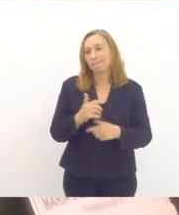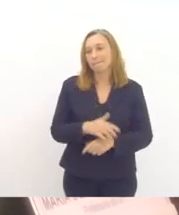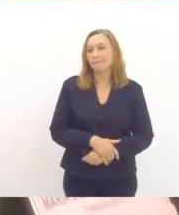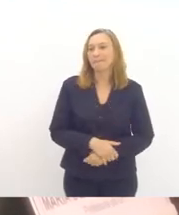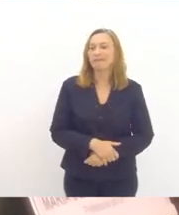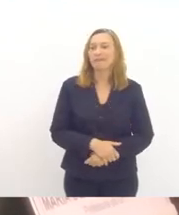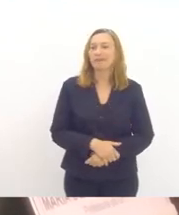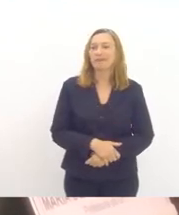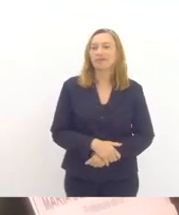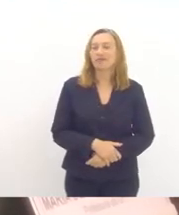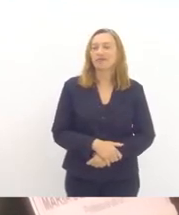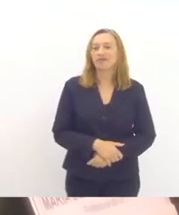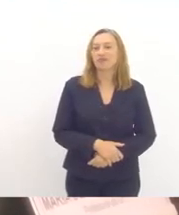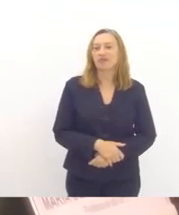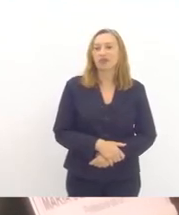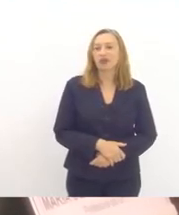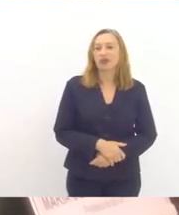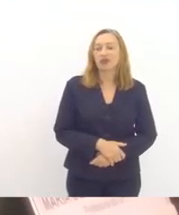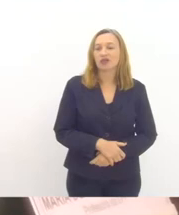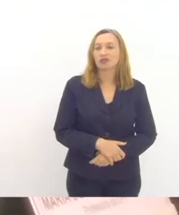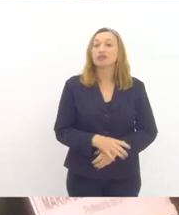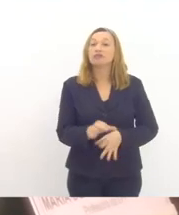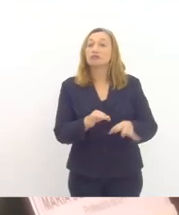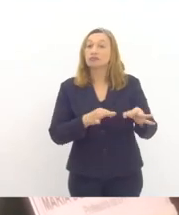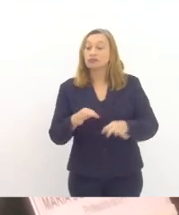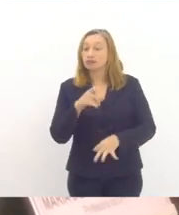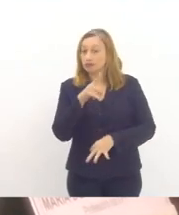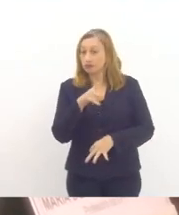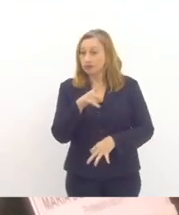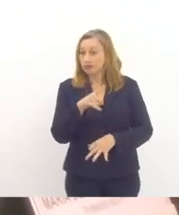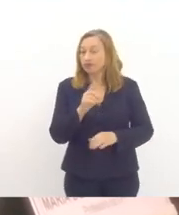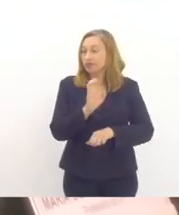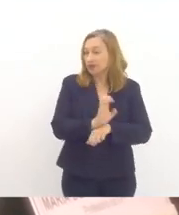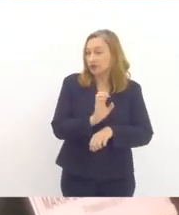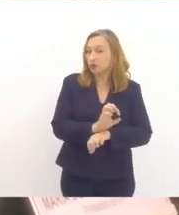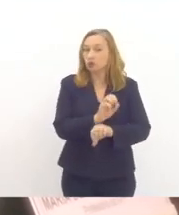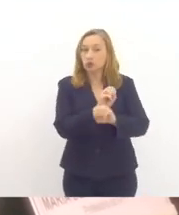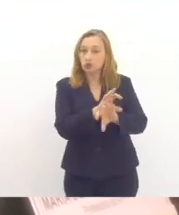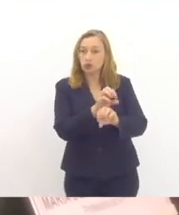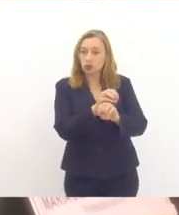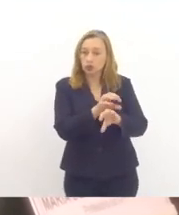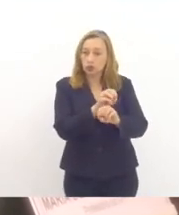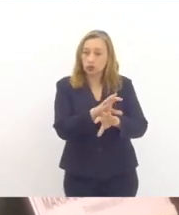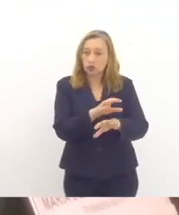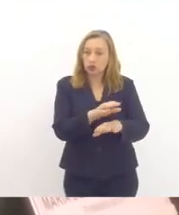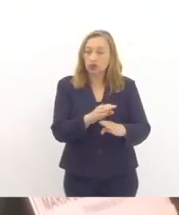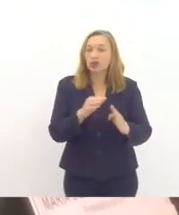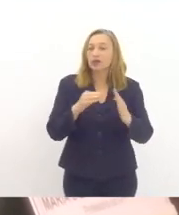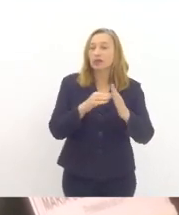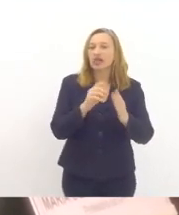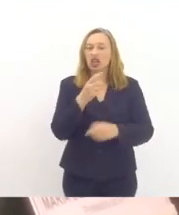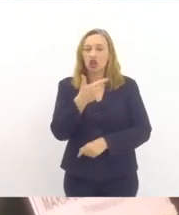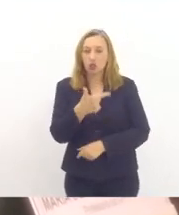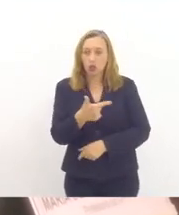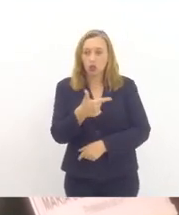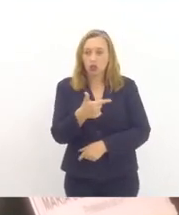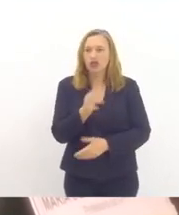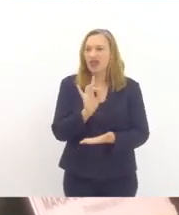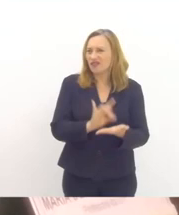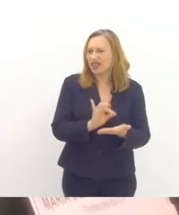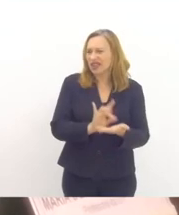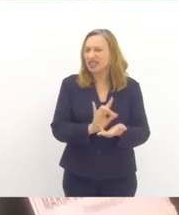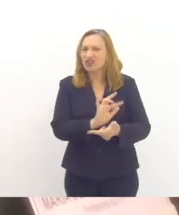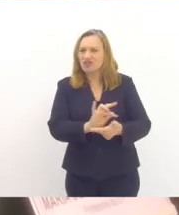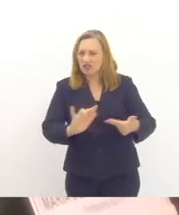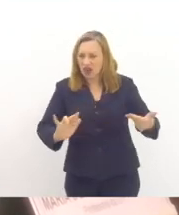Nesse Plano Estadual de Educação, Na meta 2, na verdade, em várias